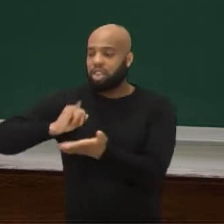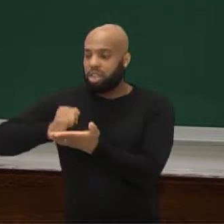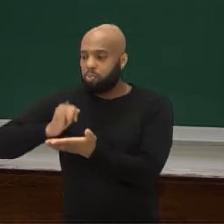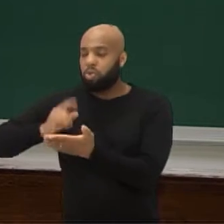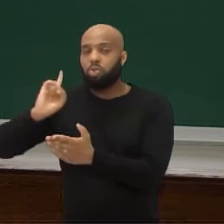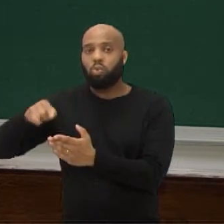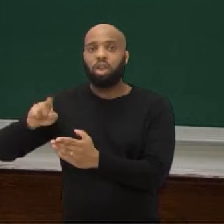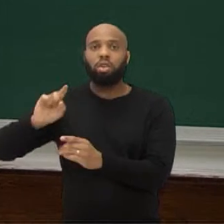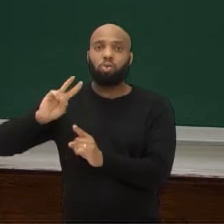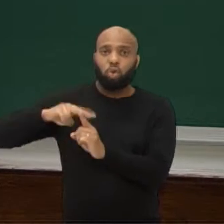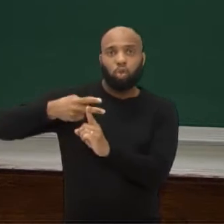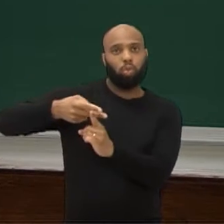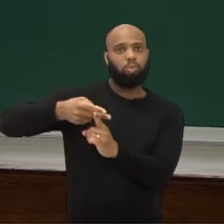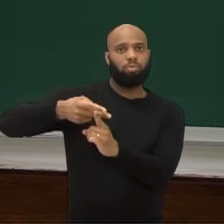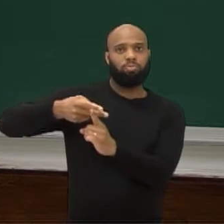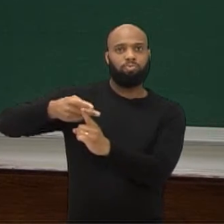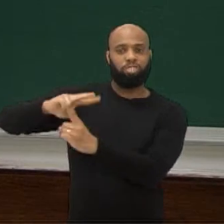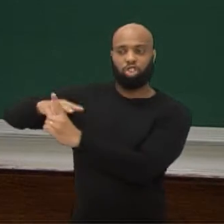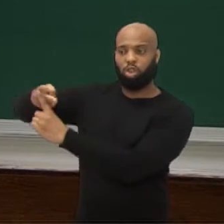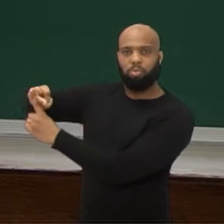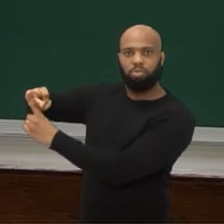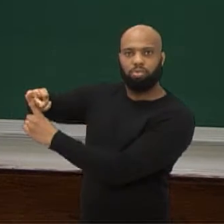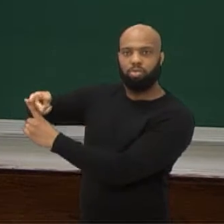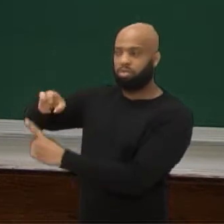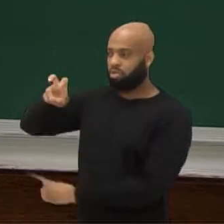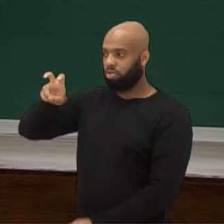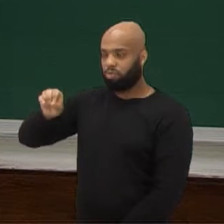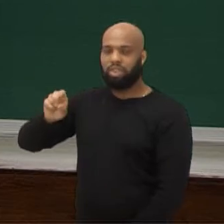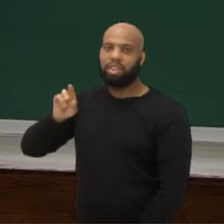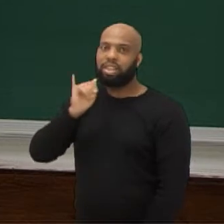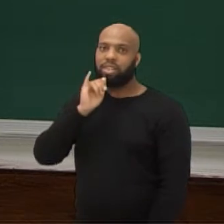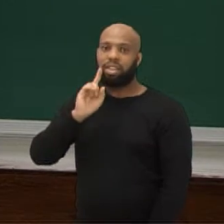poderia chegar, se fosse 50%, até